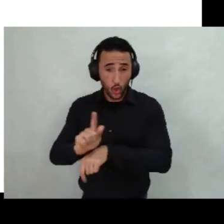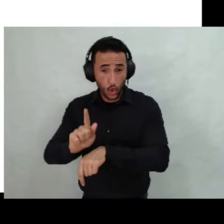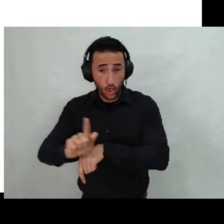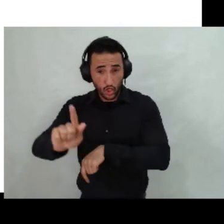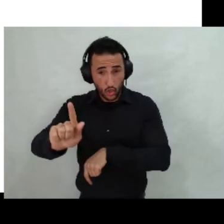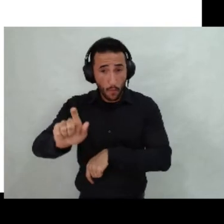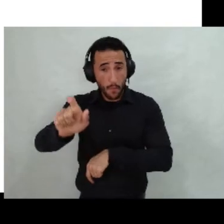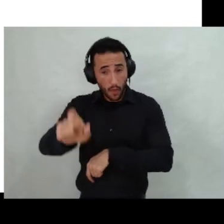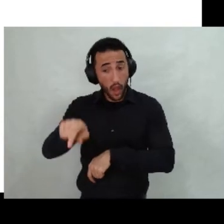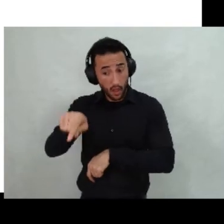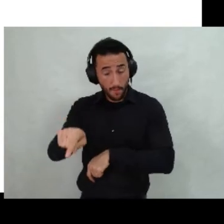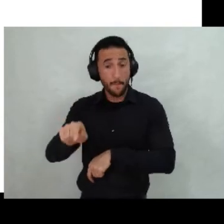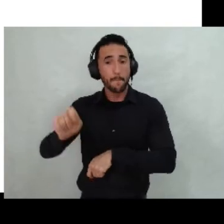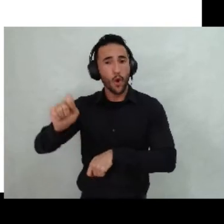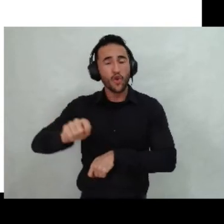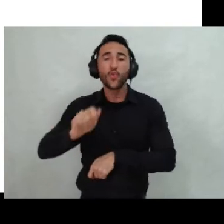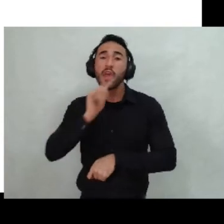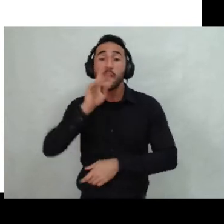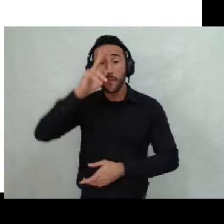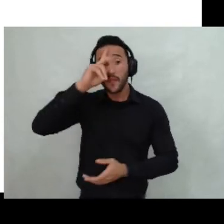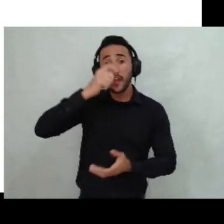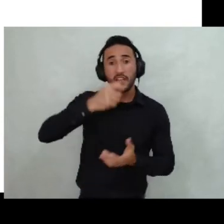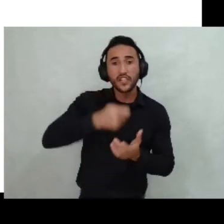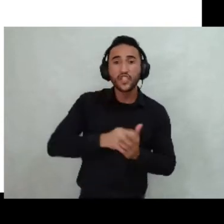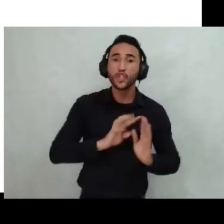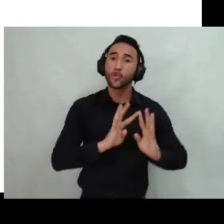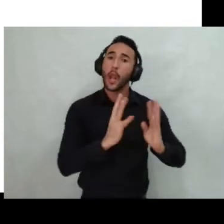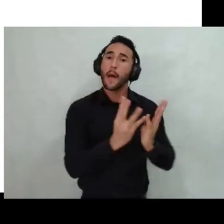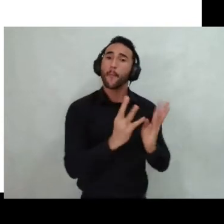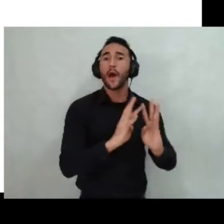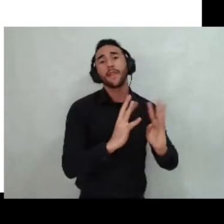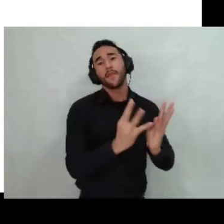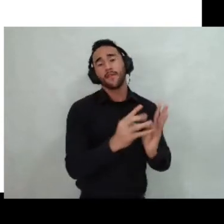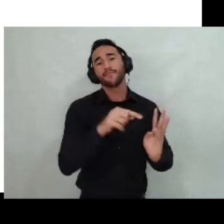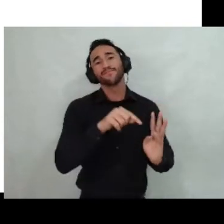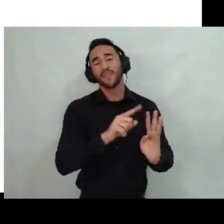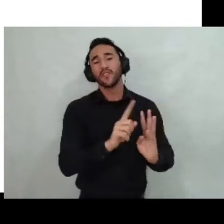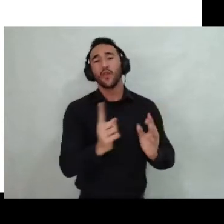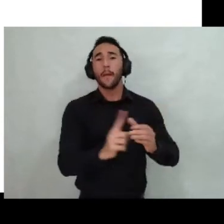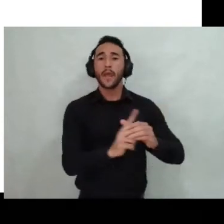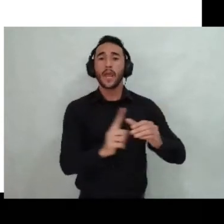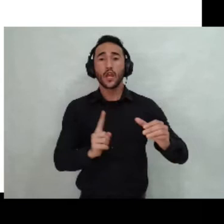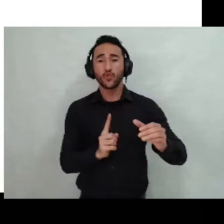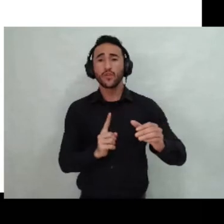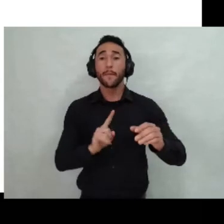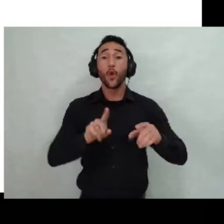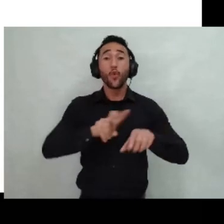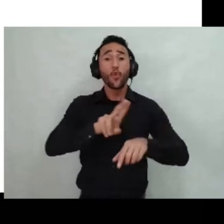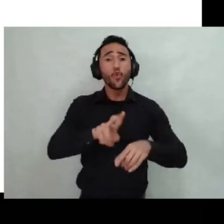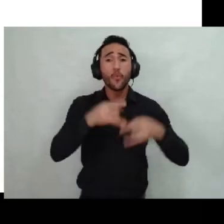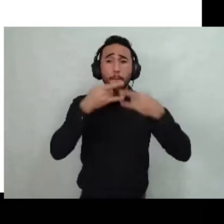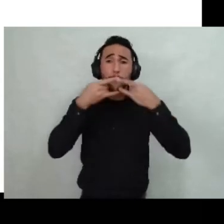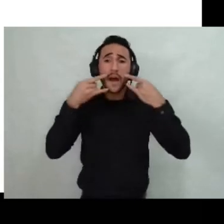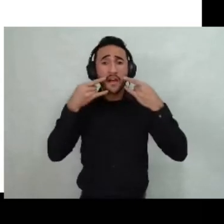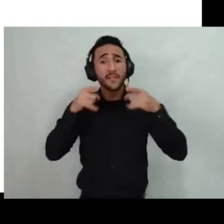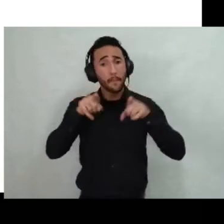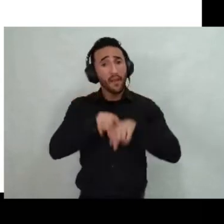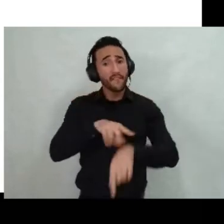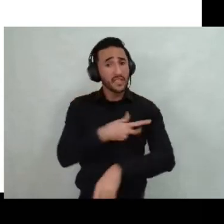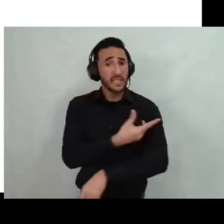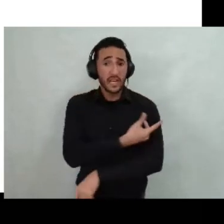deveriam decidir isolamento social, quarentena, uso de máscaras, ou mesmo vacinação, se